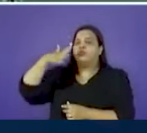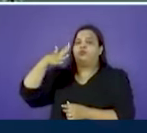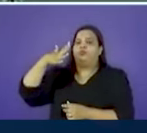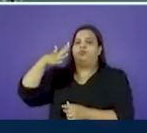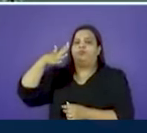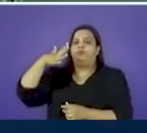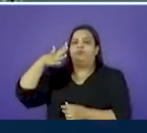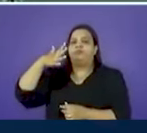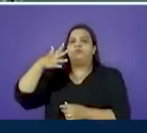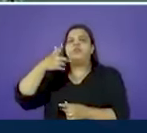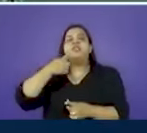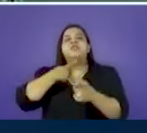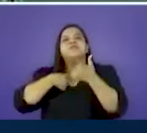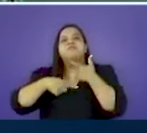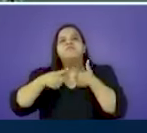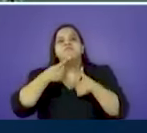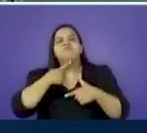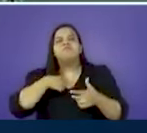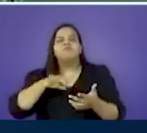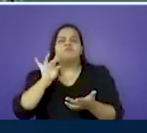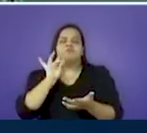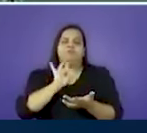Se desejamos realmente